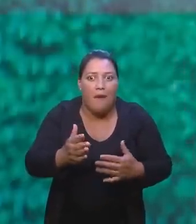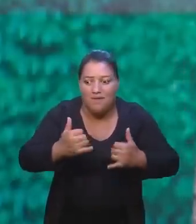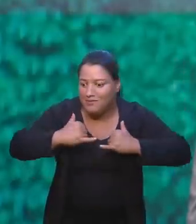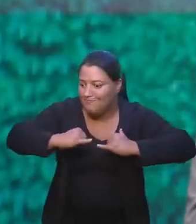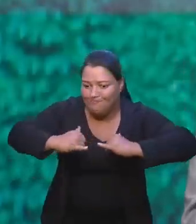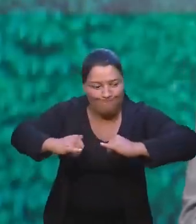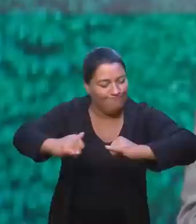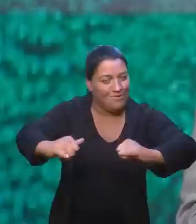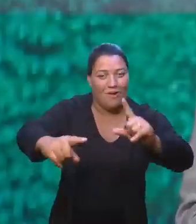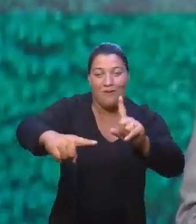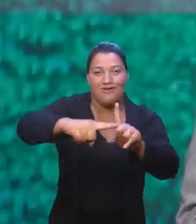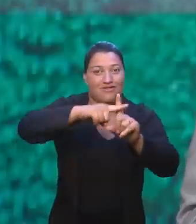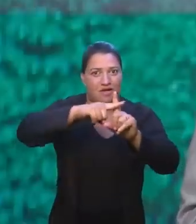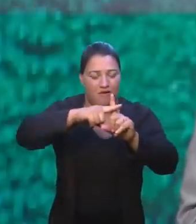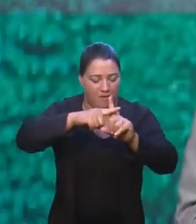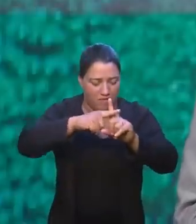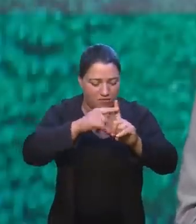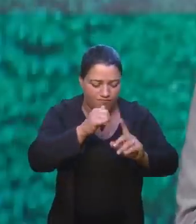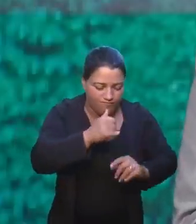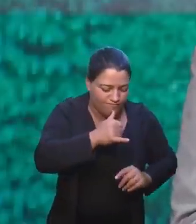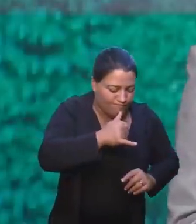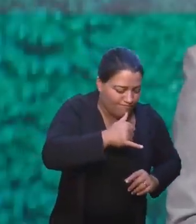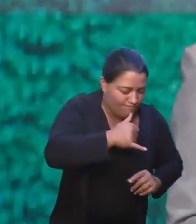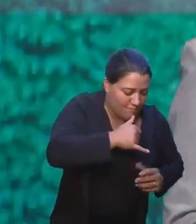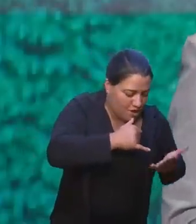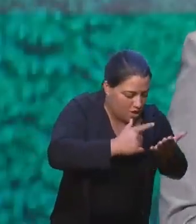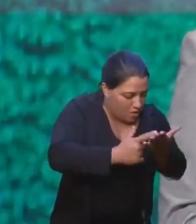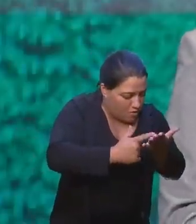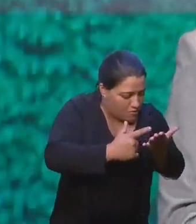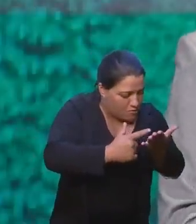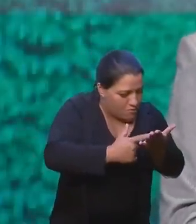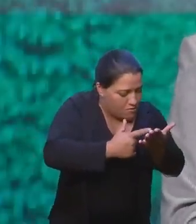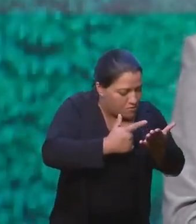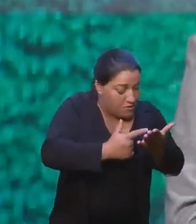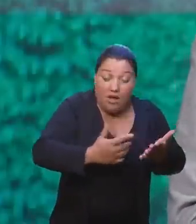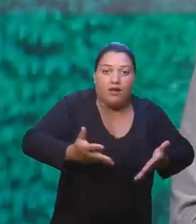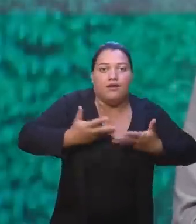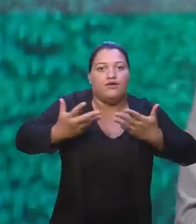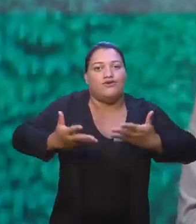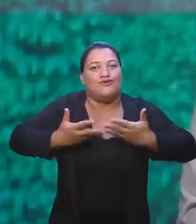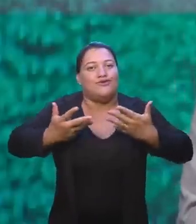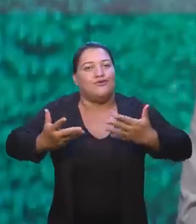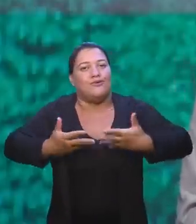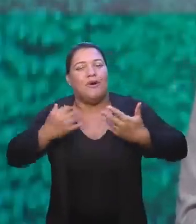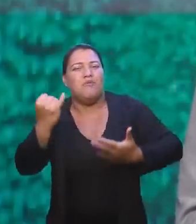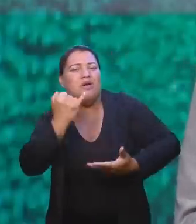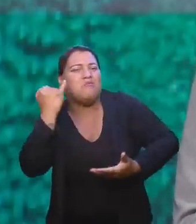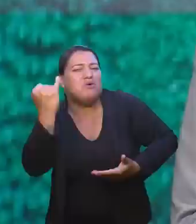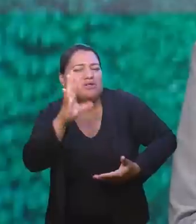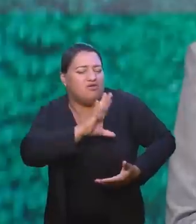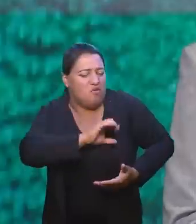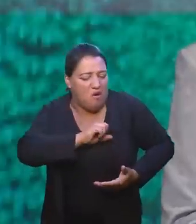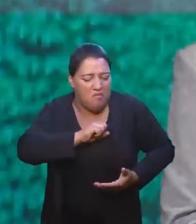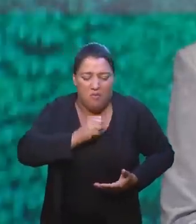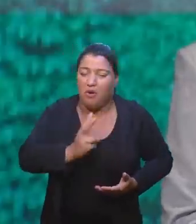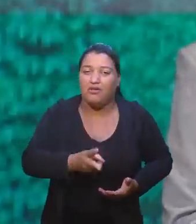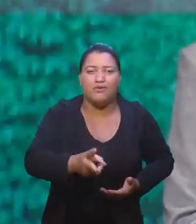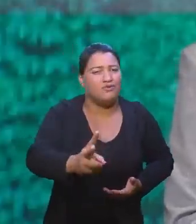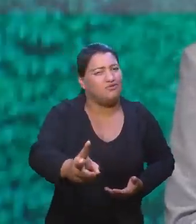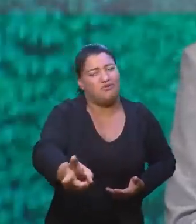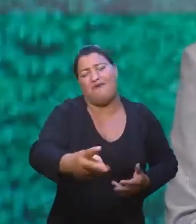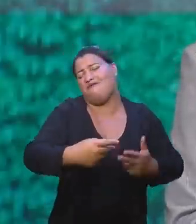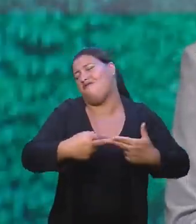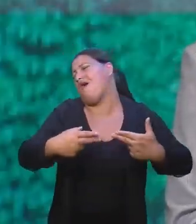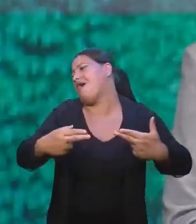energias para a gente não desanimar, para a gente entender, vale a pena amar, vale a pena seguir, quantas vezes.